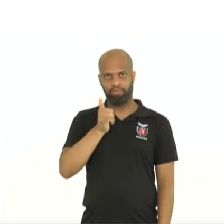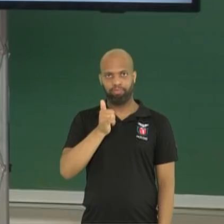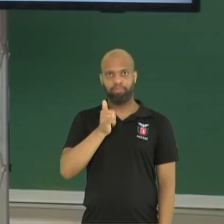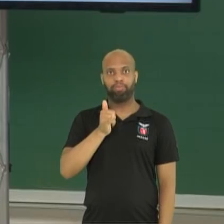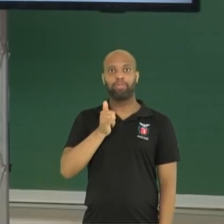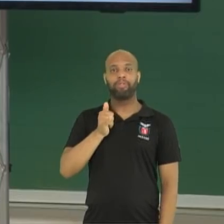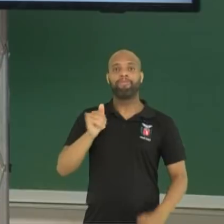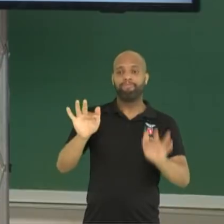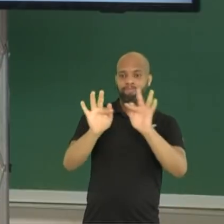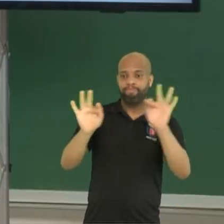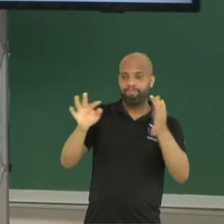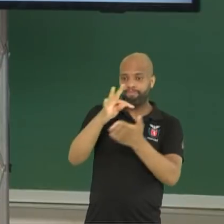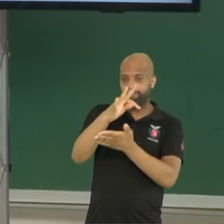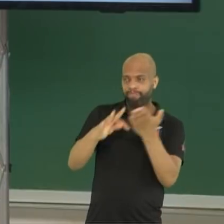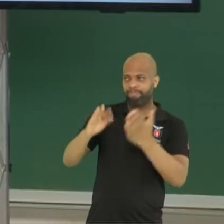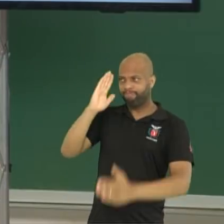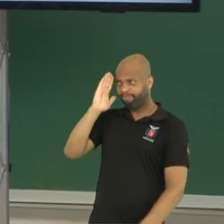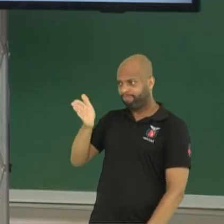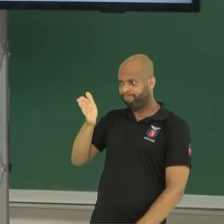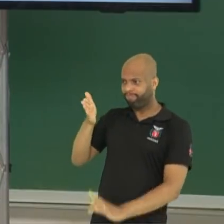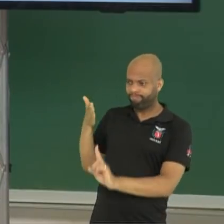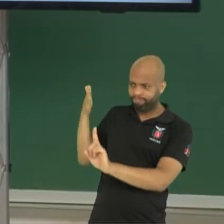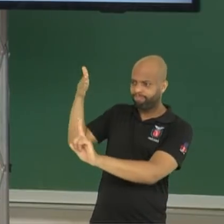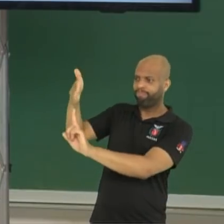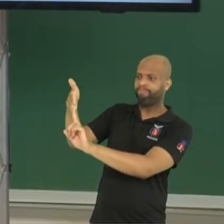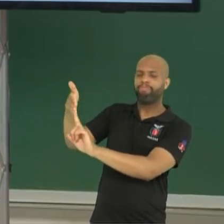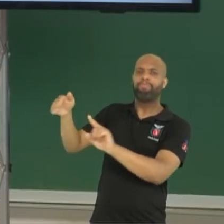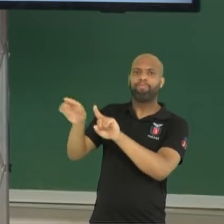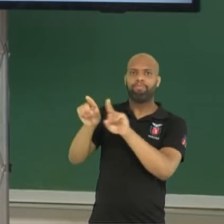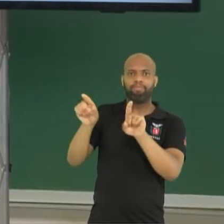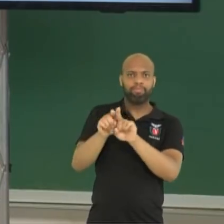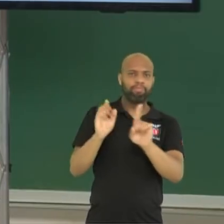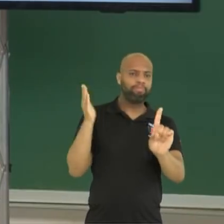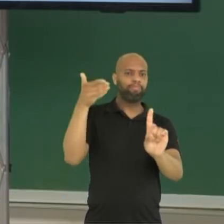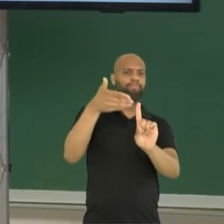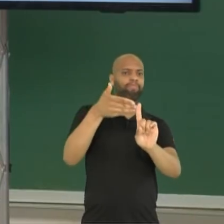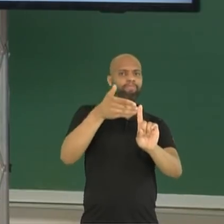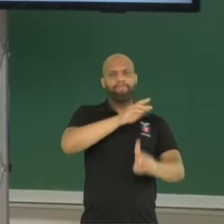direto e indireto. Vocês lembram o que é discurso direto e indireto, pessoal?